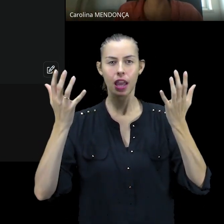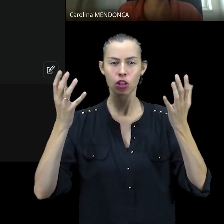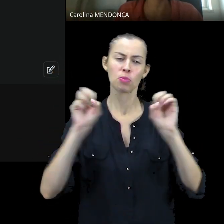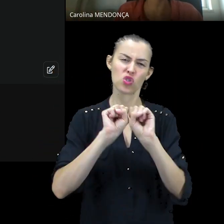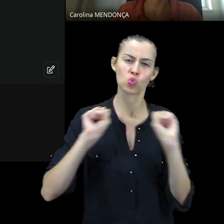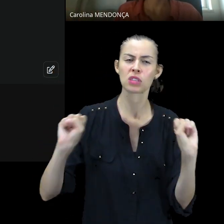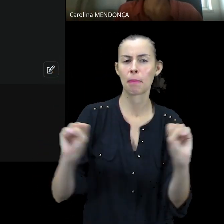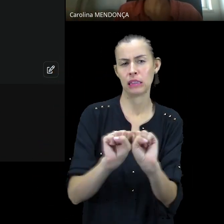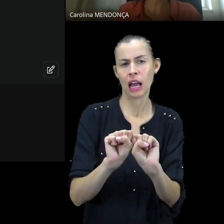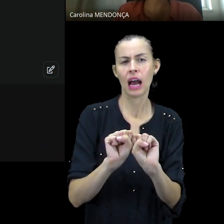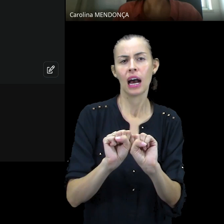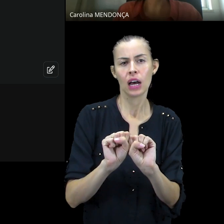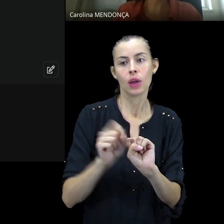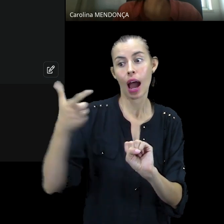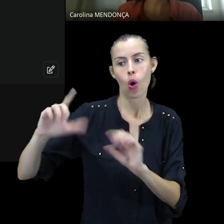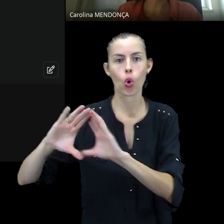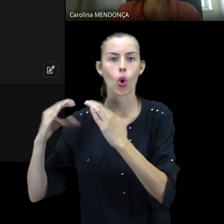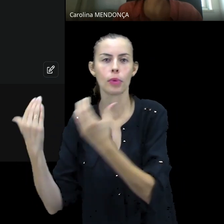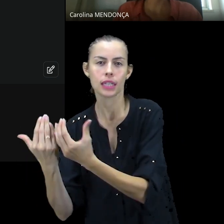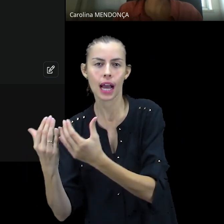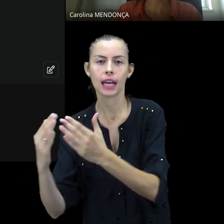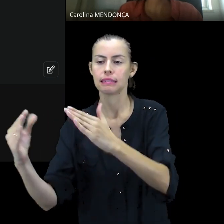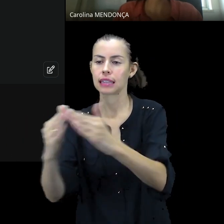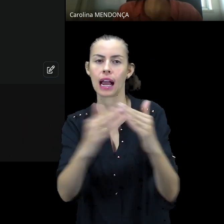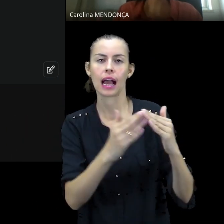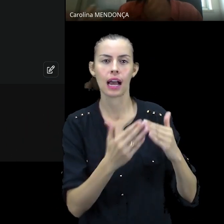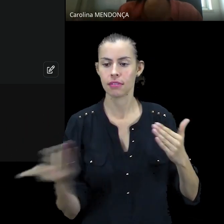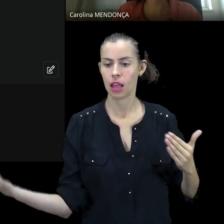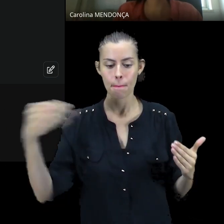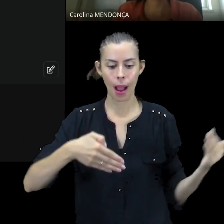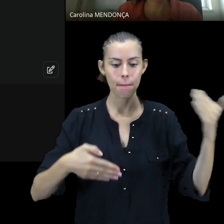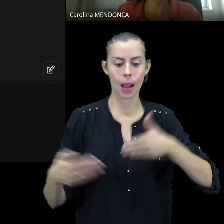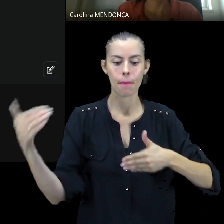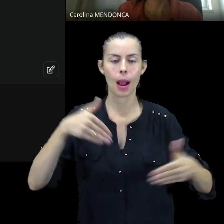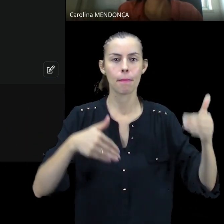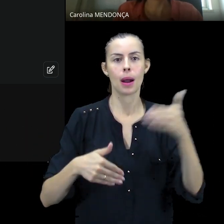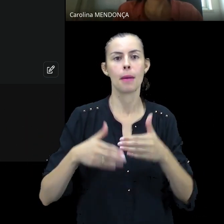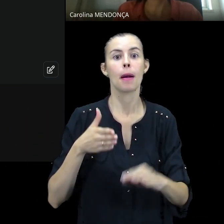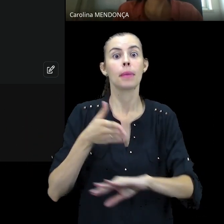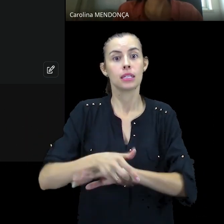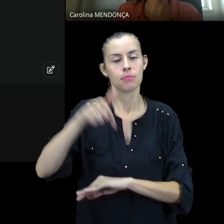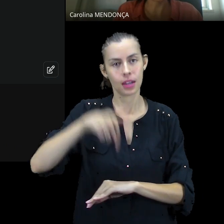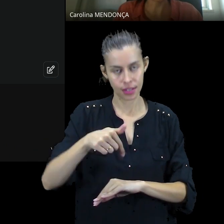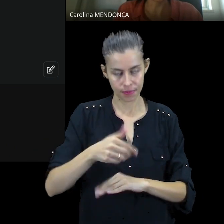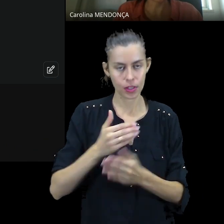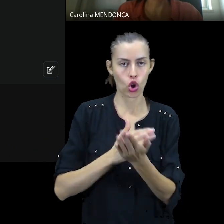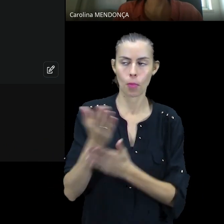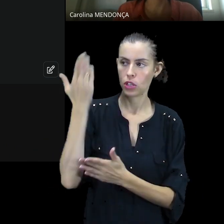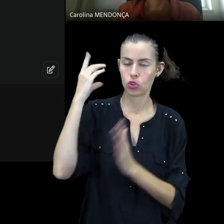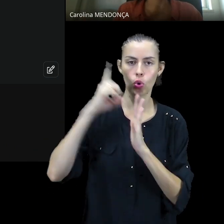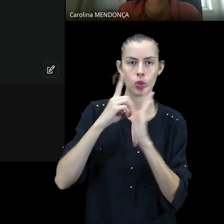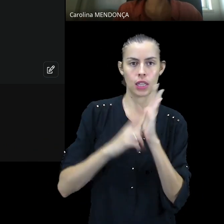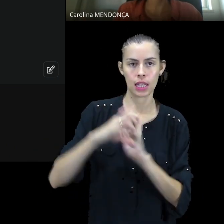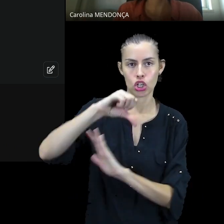o UFBA em Campo. E ao longo da nossa história, a gente foi institucionalizando essa proposta de